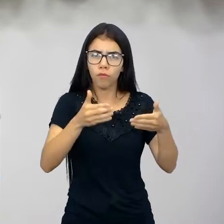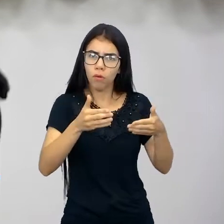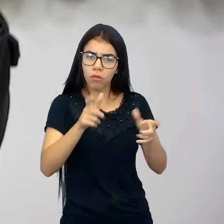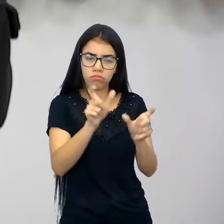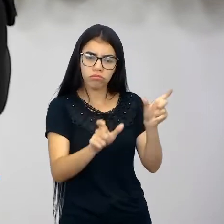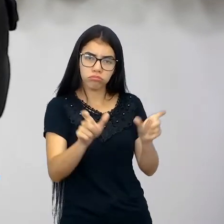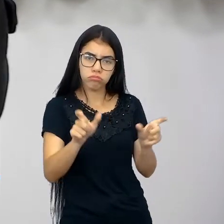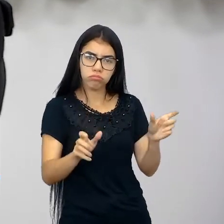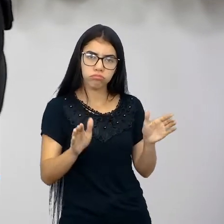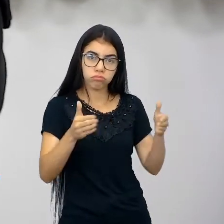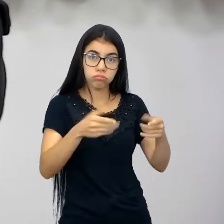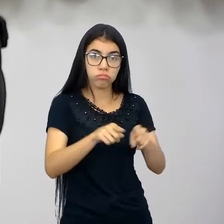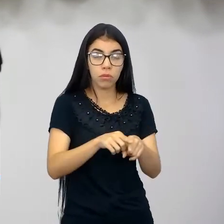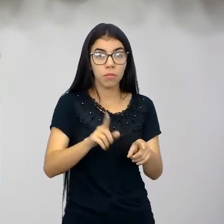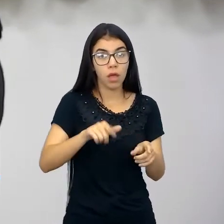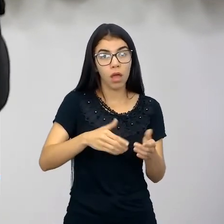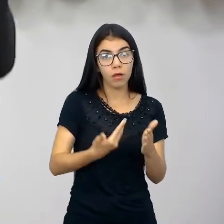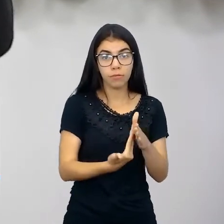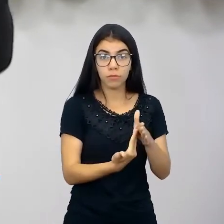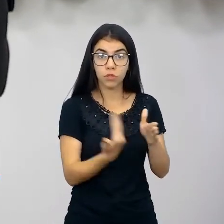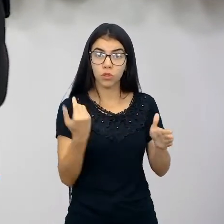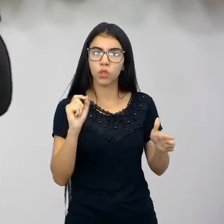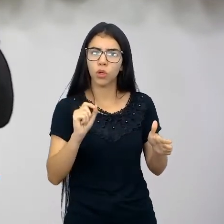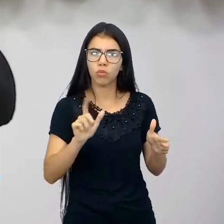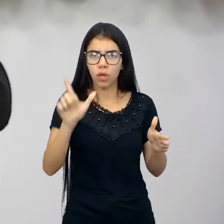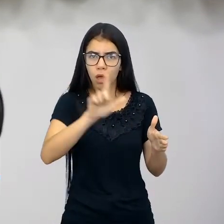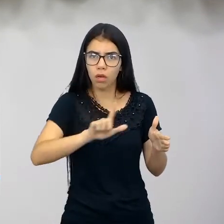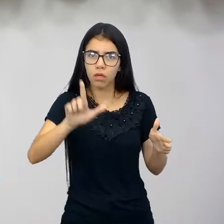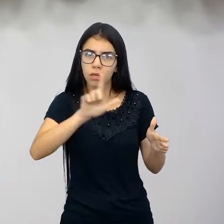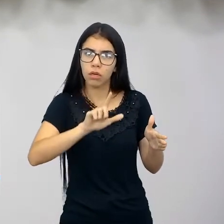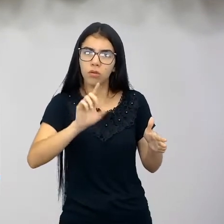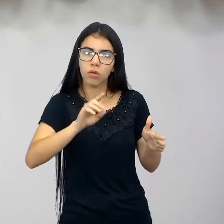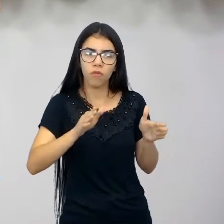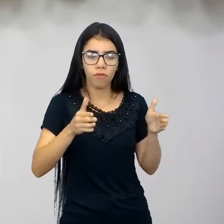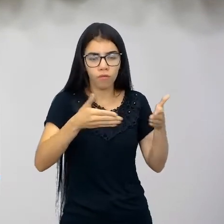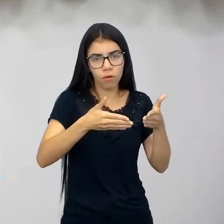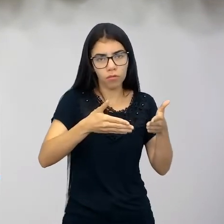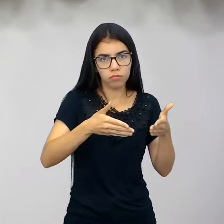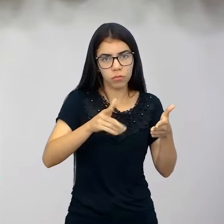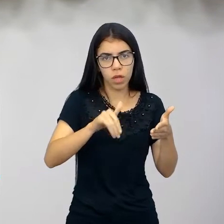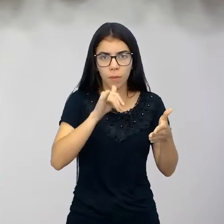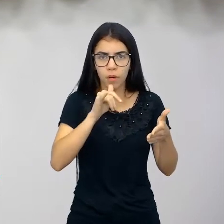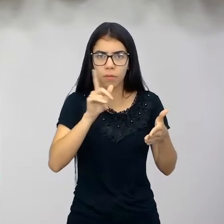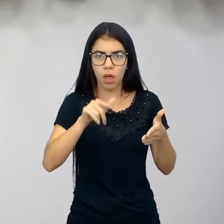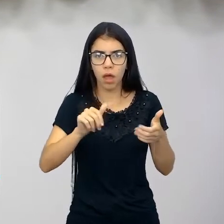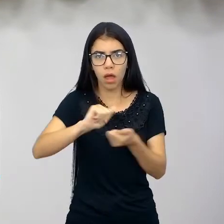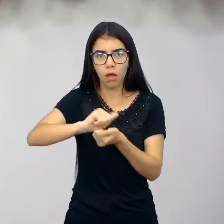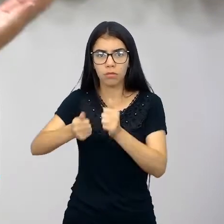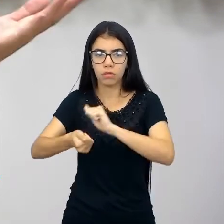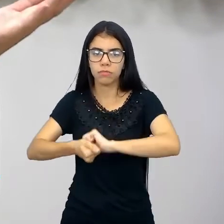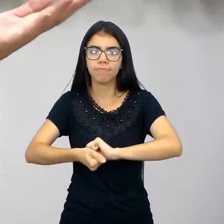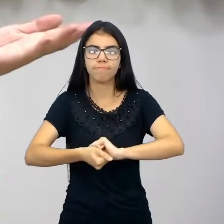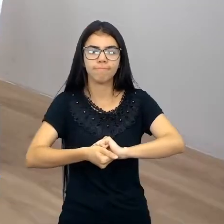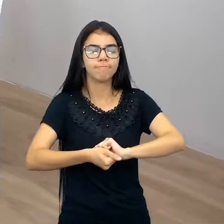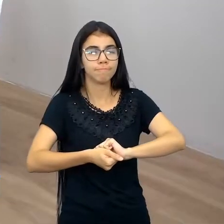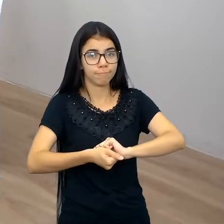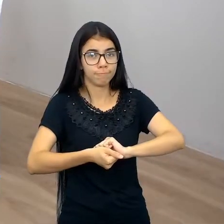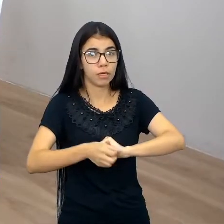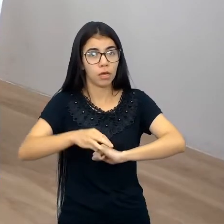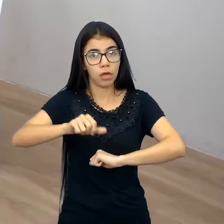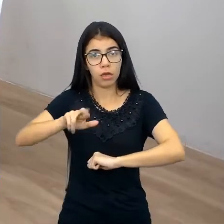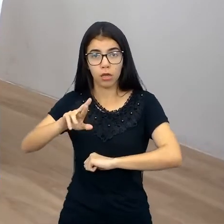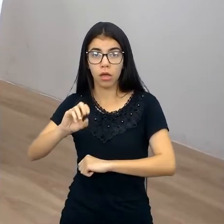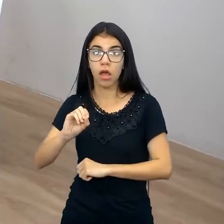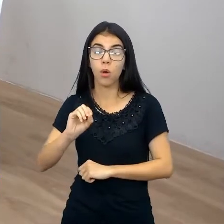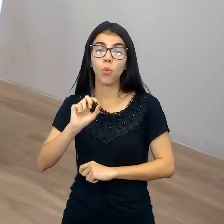precisa tirar, né, a literatura dessa casinha e sagrado, trazer, né, todo mundo. É um movimento que já está acontecendo. Eu até falei para o professor Mauro,